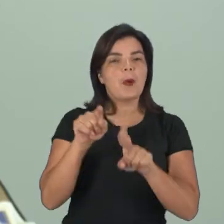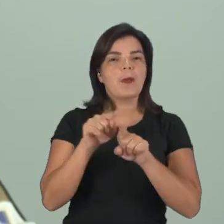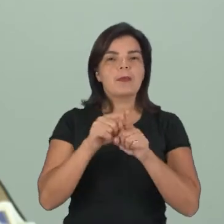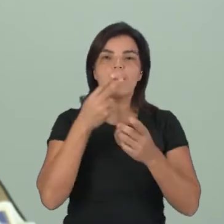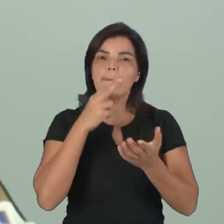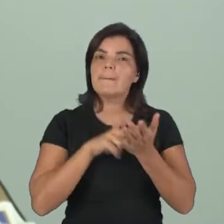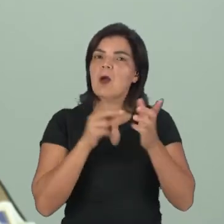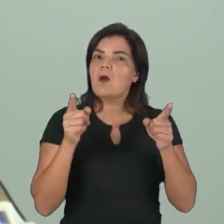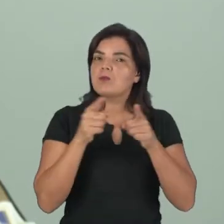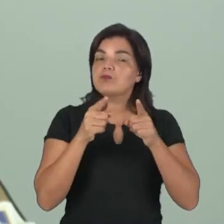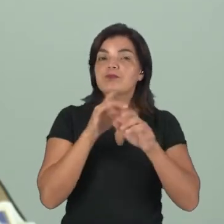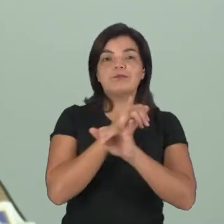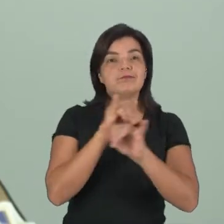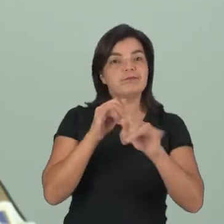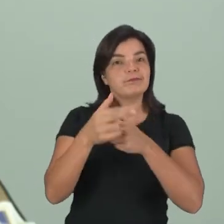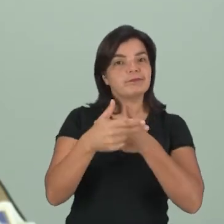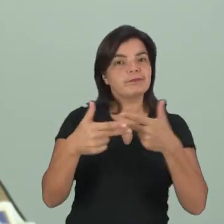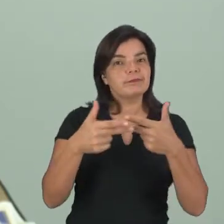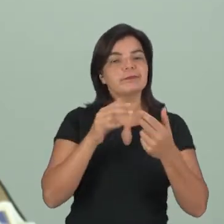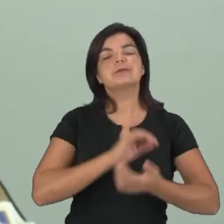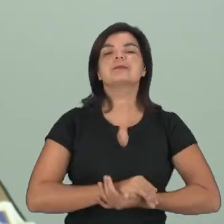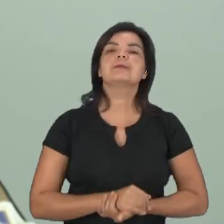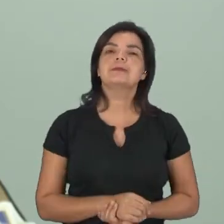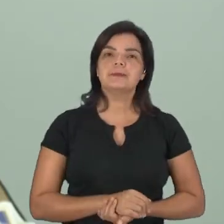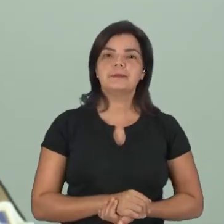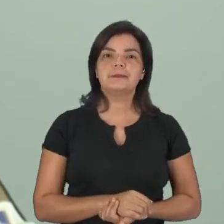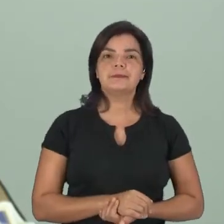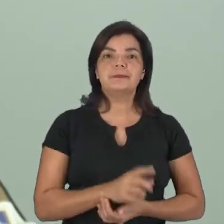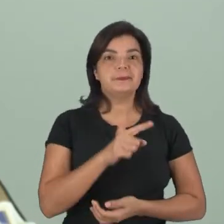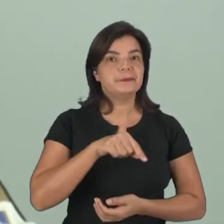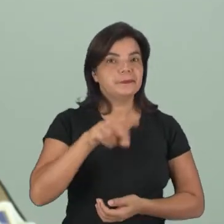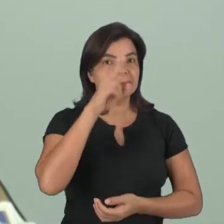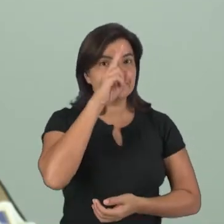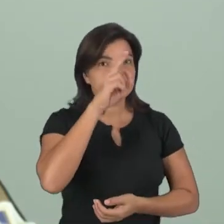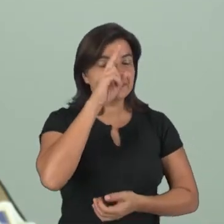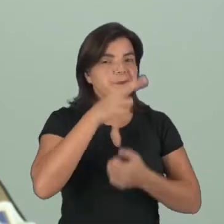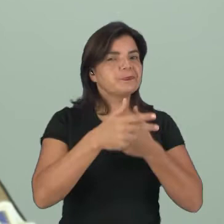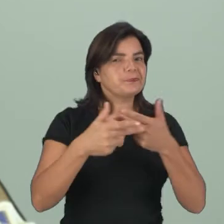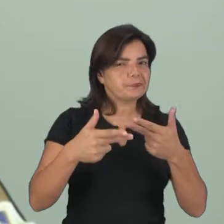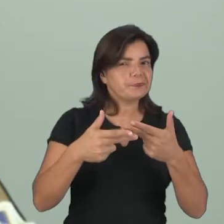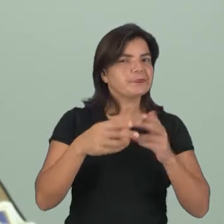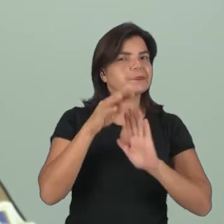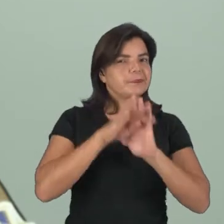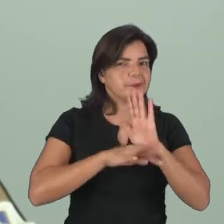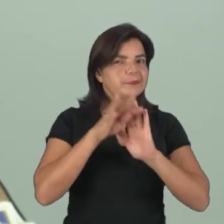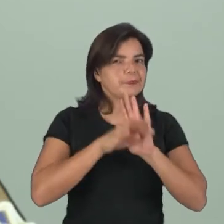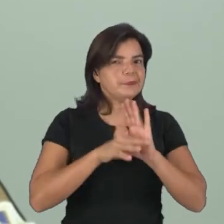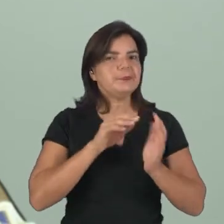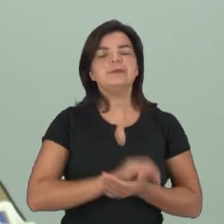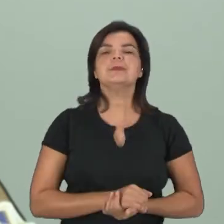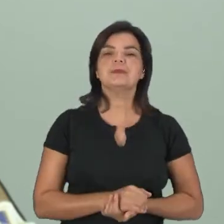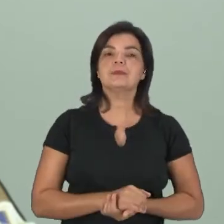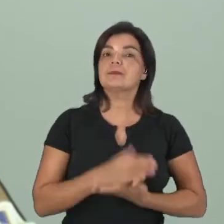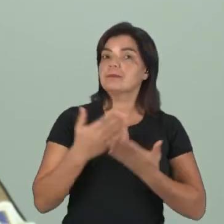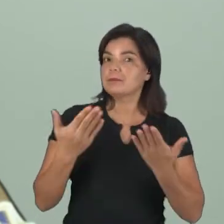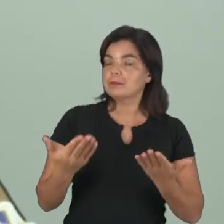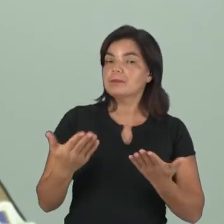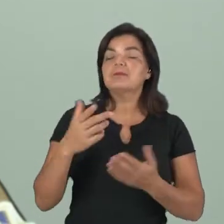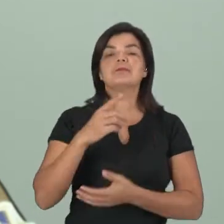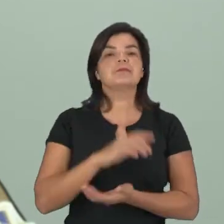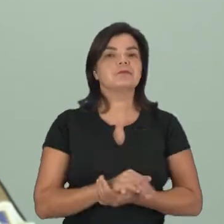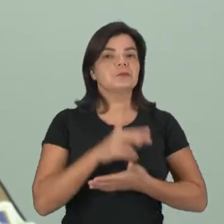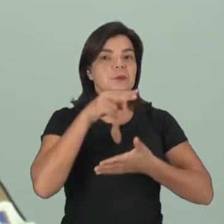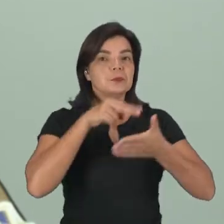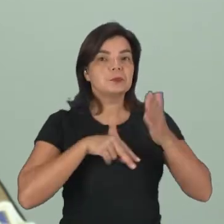bilhetinhos para informar alguma coisa se você já viu alguns desses textos eu